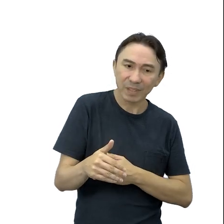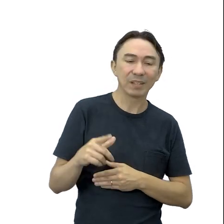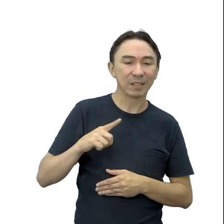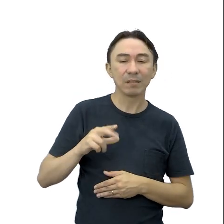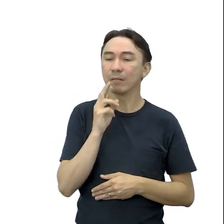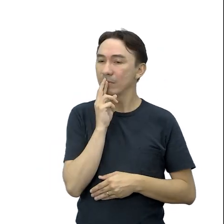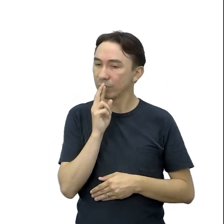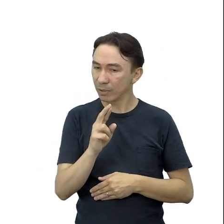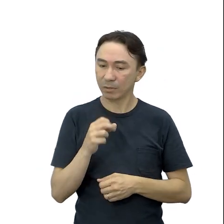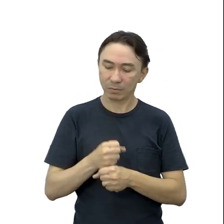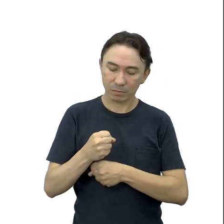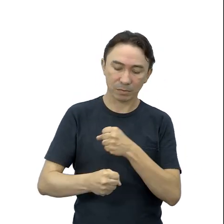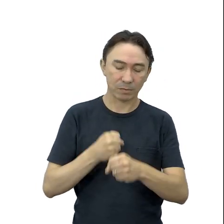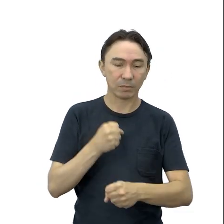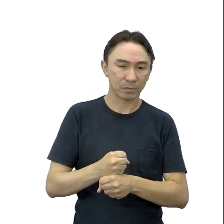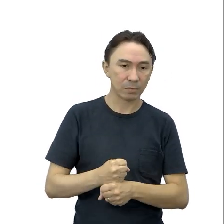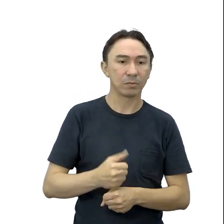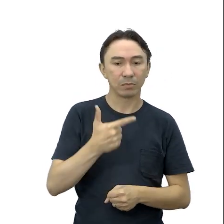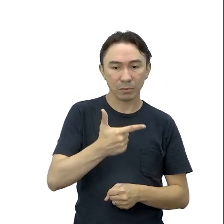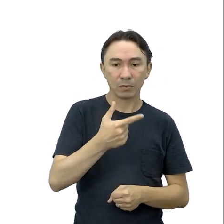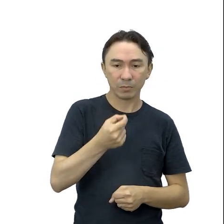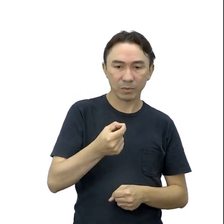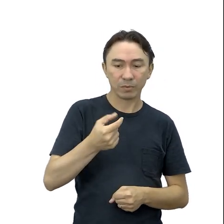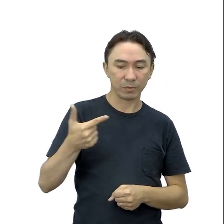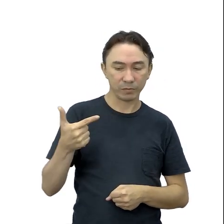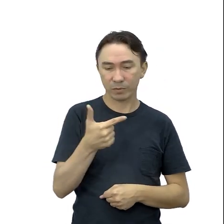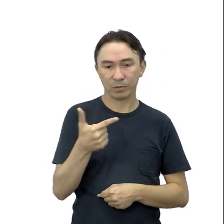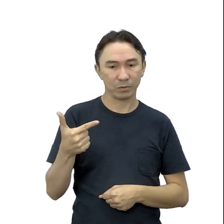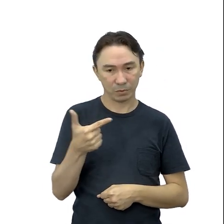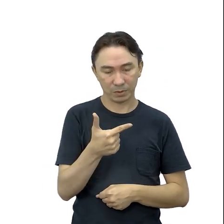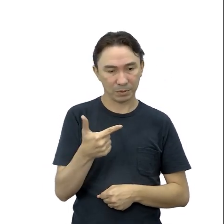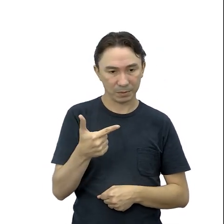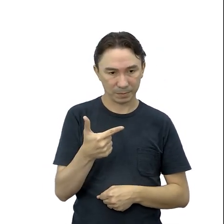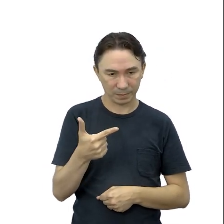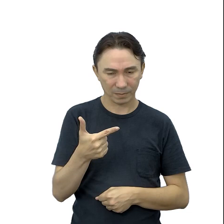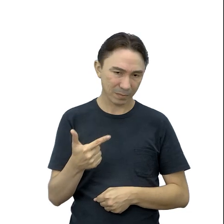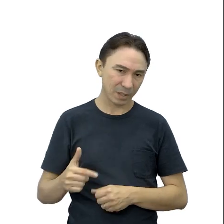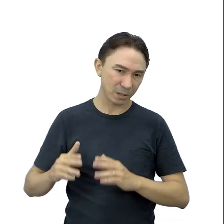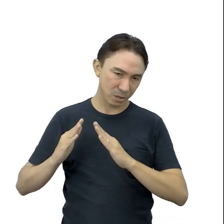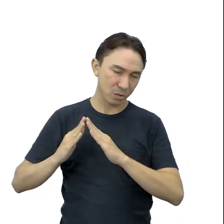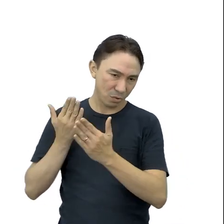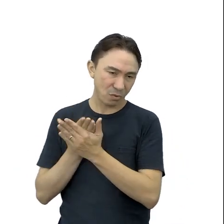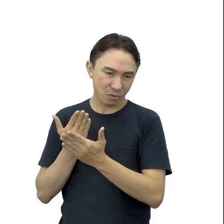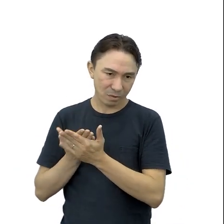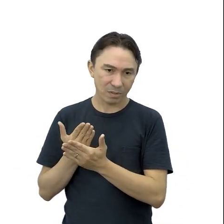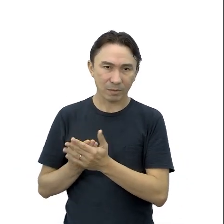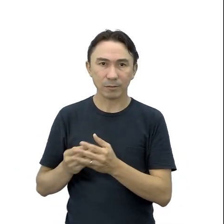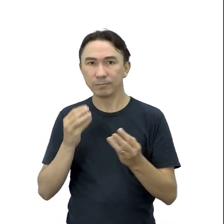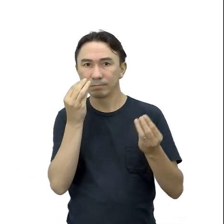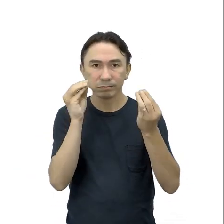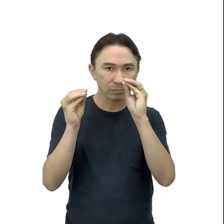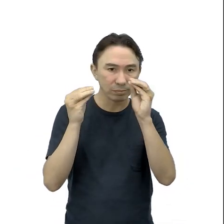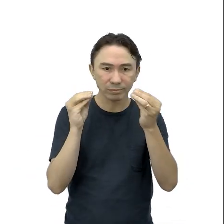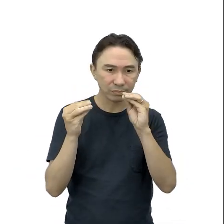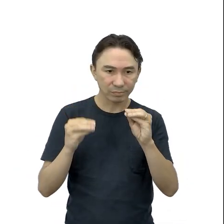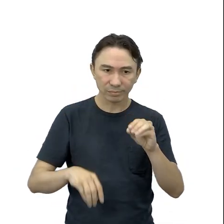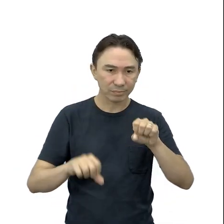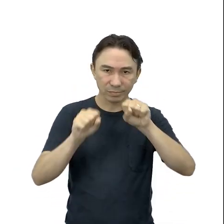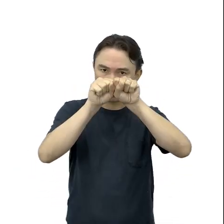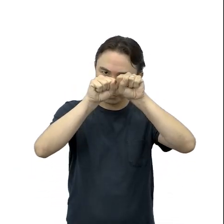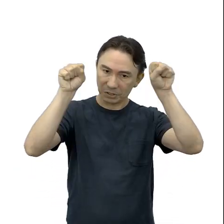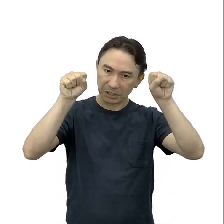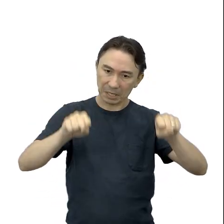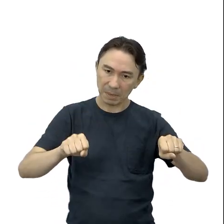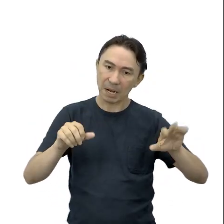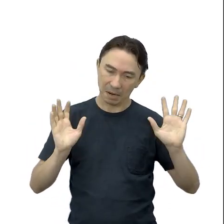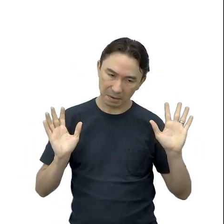as escolas estejam já digitando no sistema, ou que ainda vão digitar dentro do sistema do CAED, né?